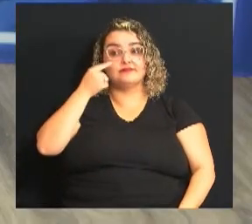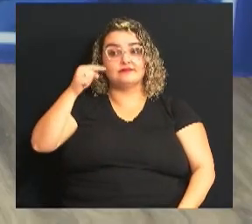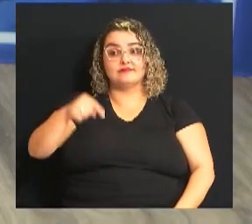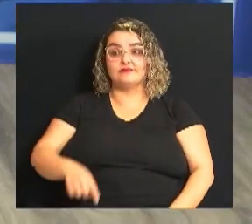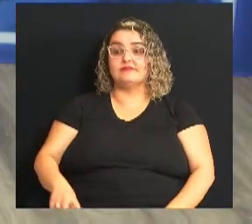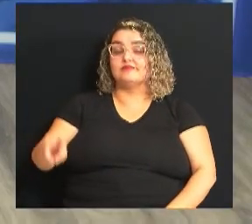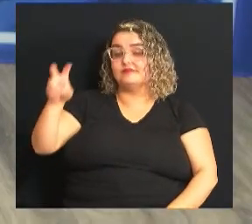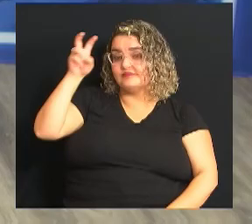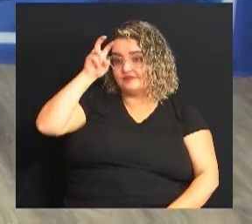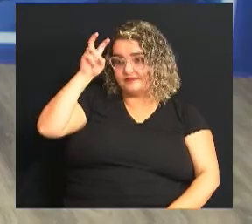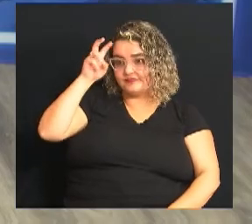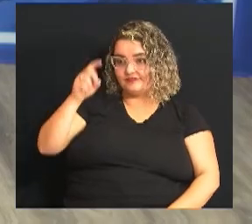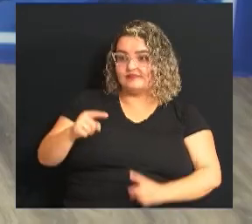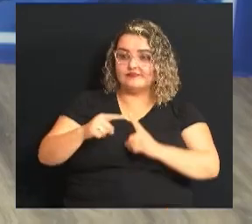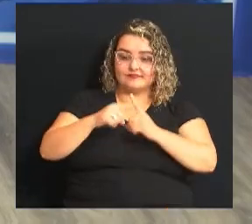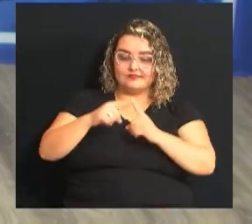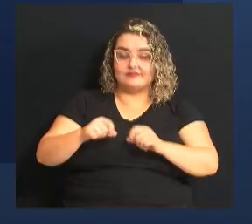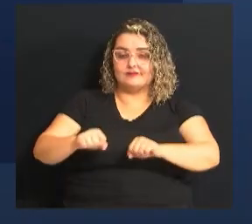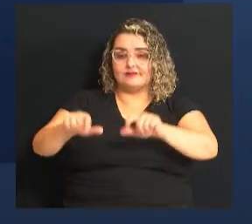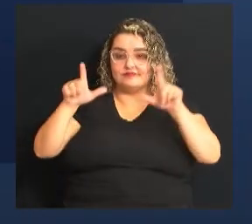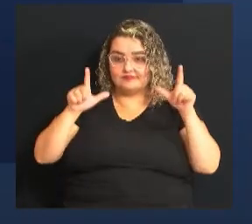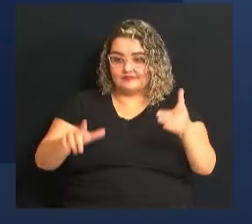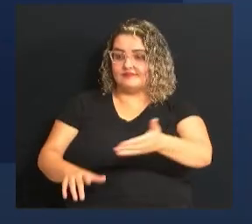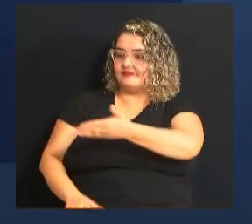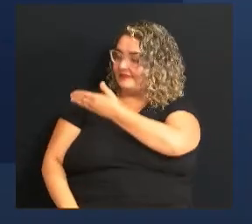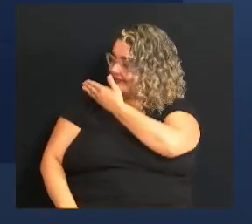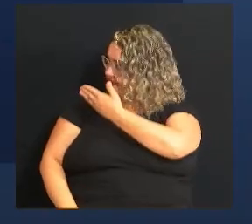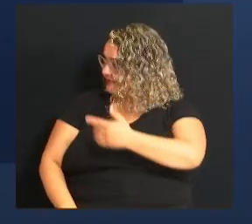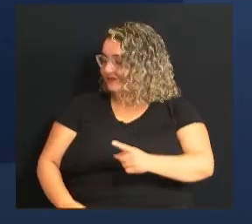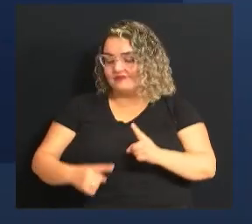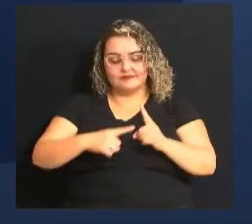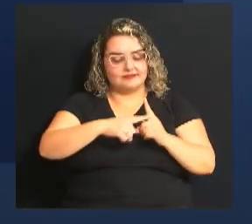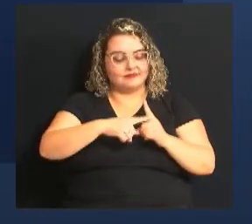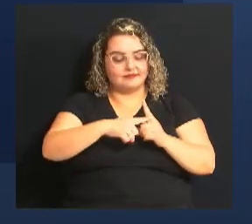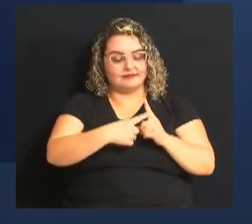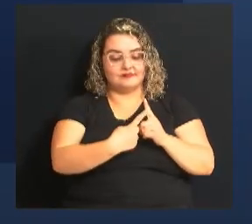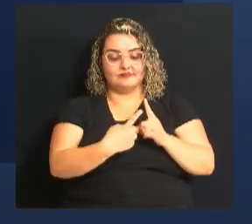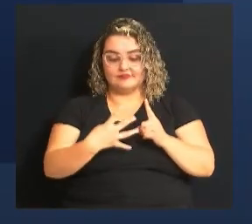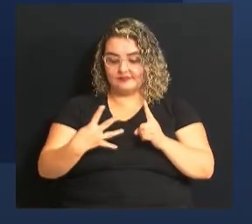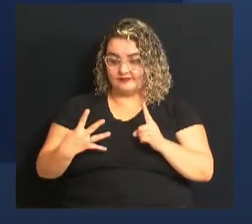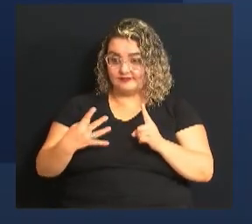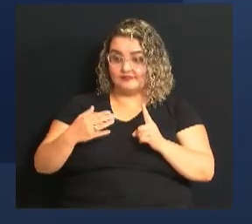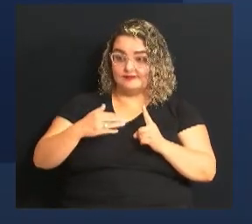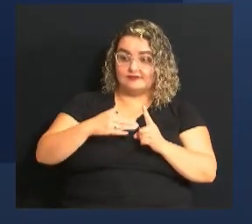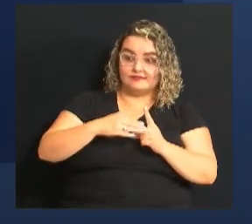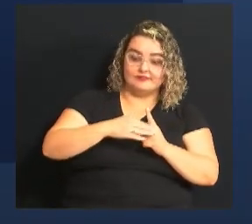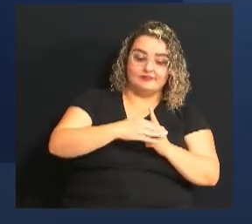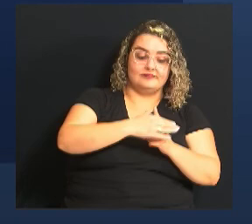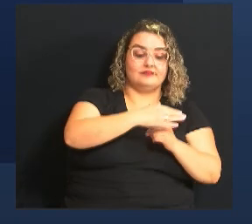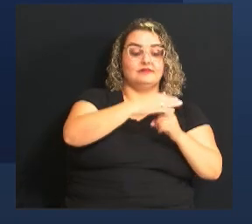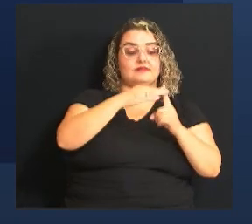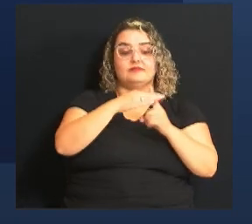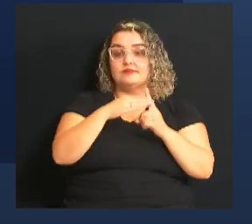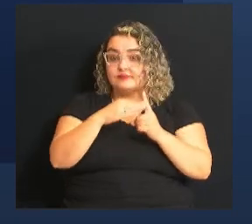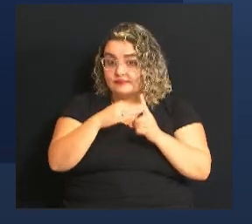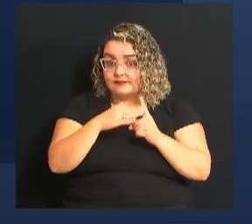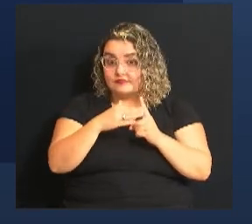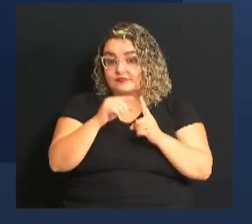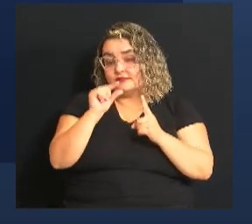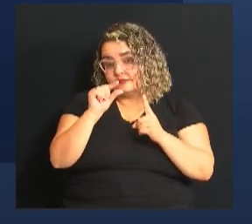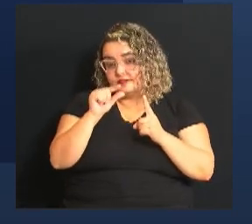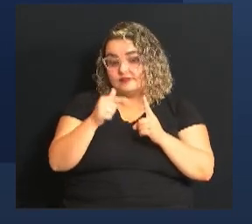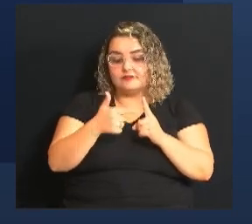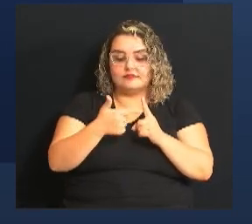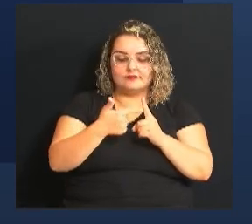as temperaturas já estão aqui na minha tela. Mínima de 14 graus, ao longo do dia essa temperatura sobe um pouco, podendo